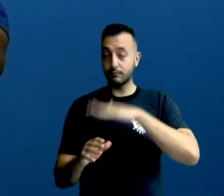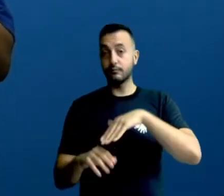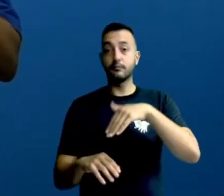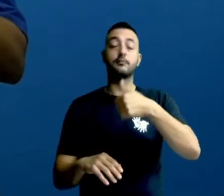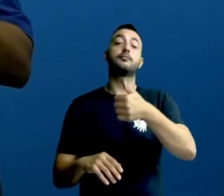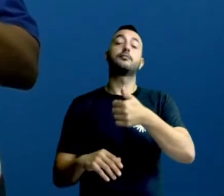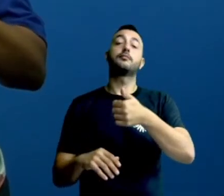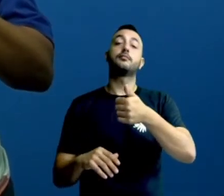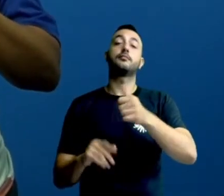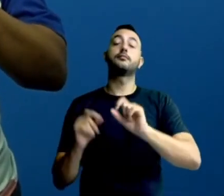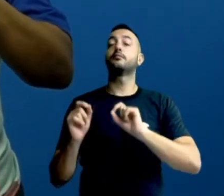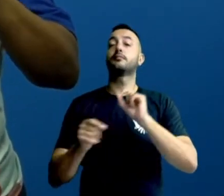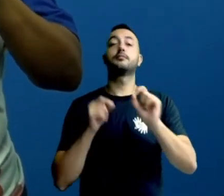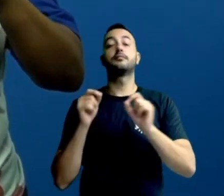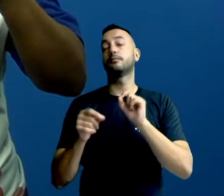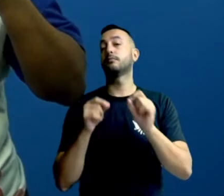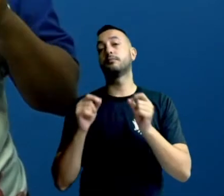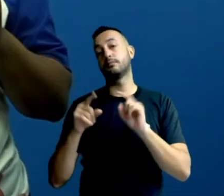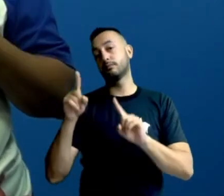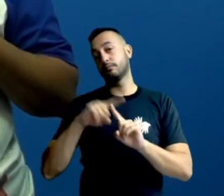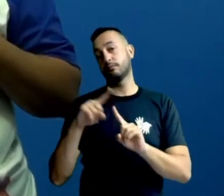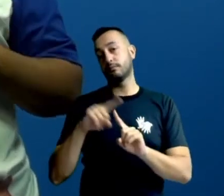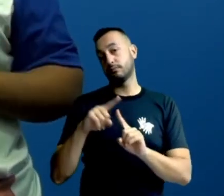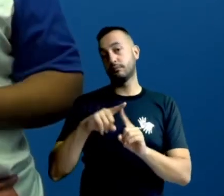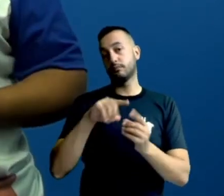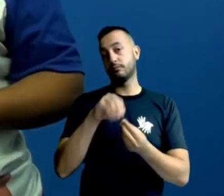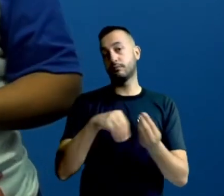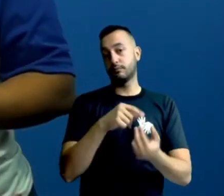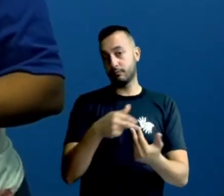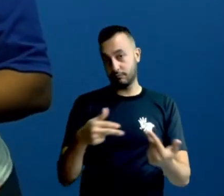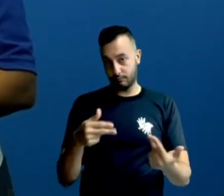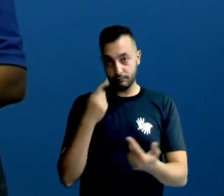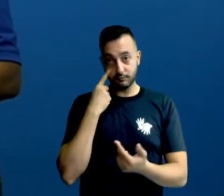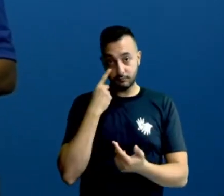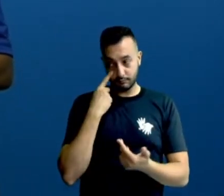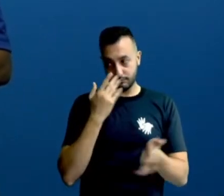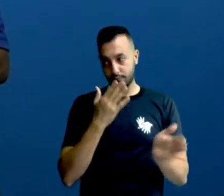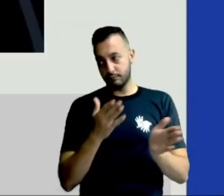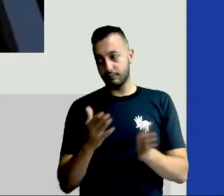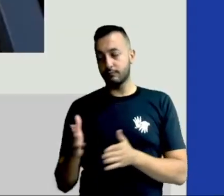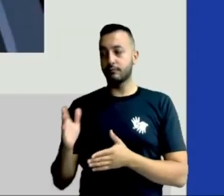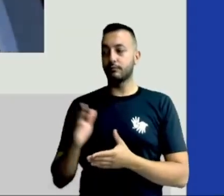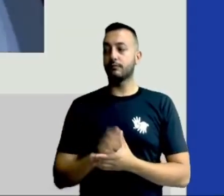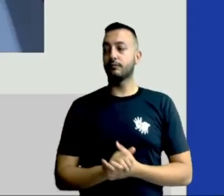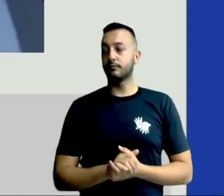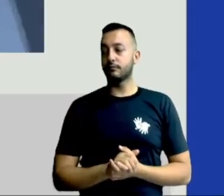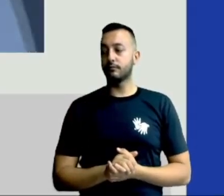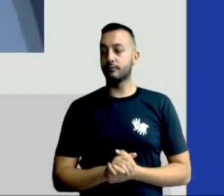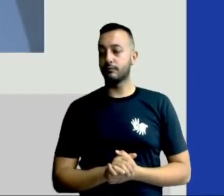melhor o que são esses tipos de misturas. Vamos ver?